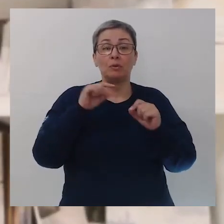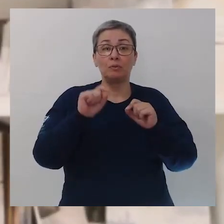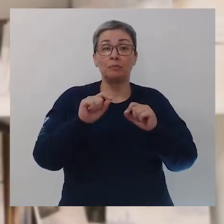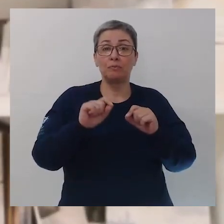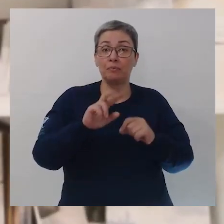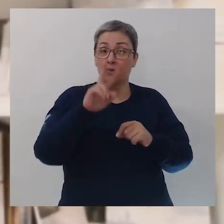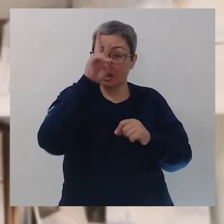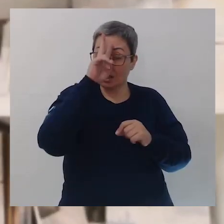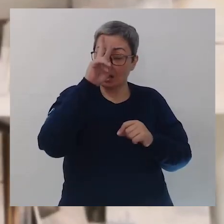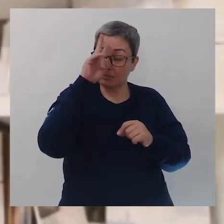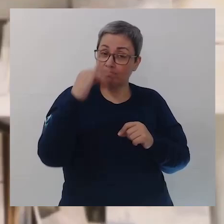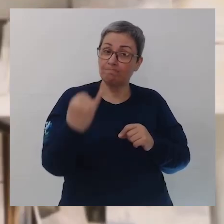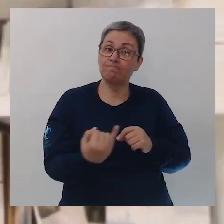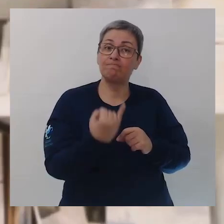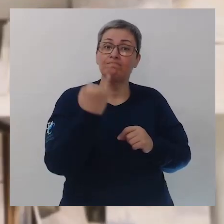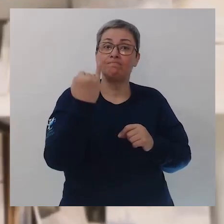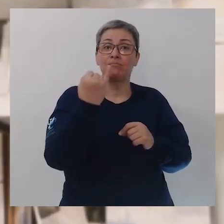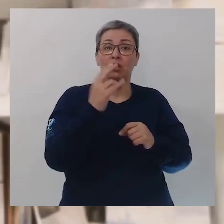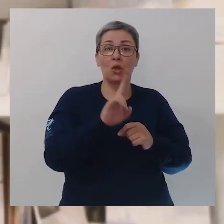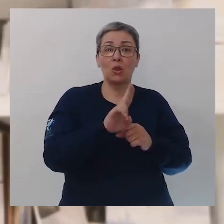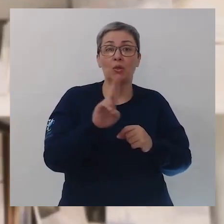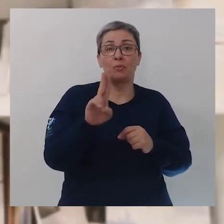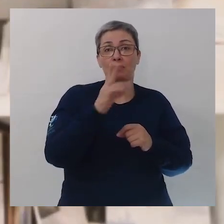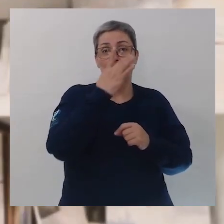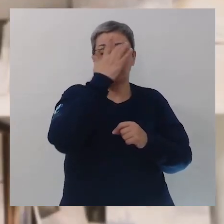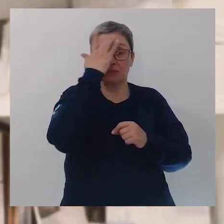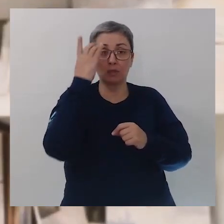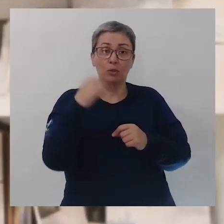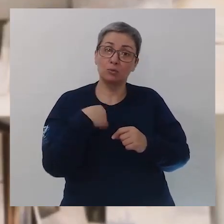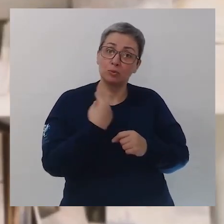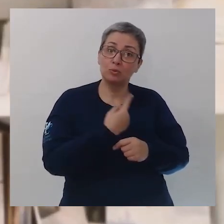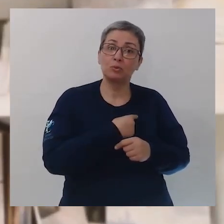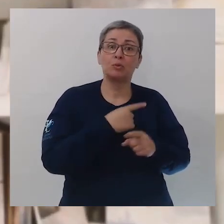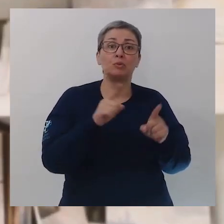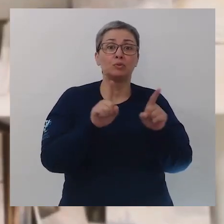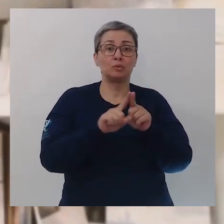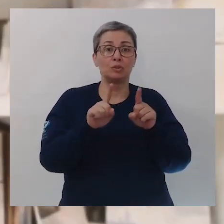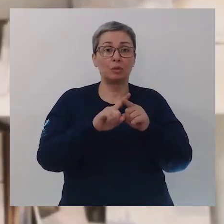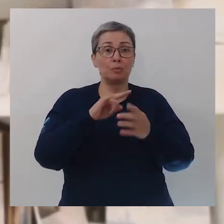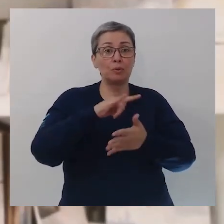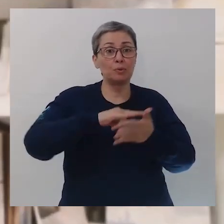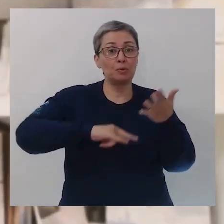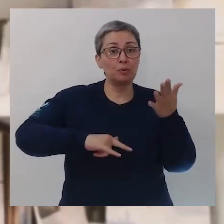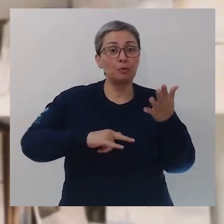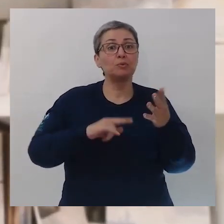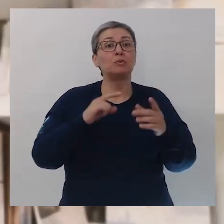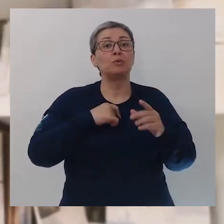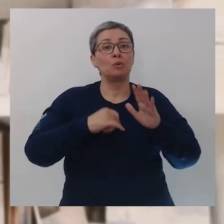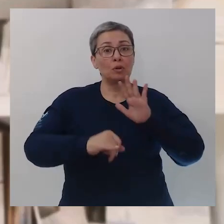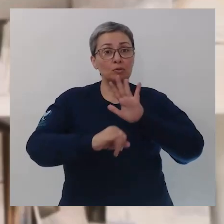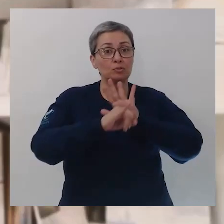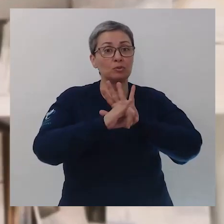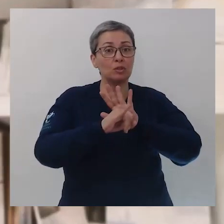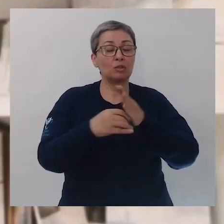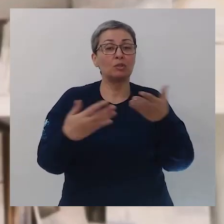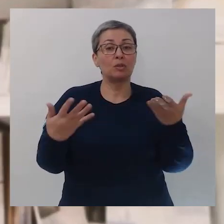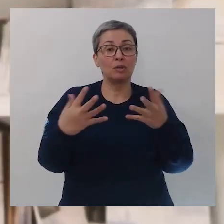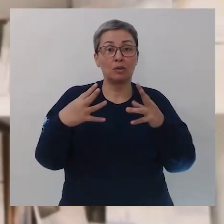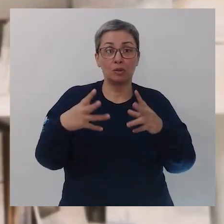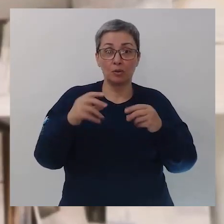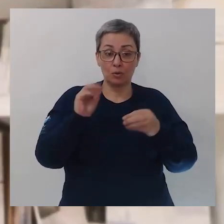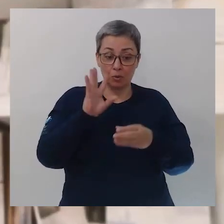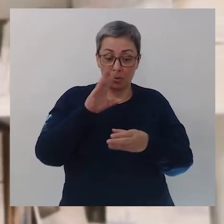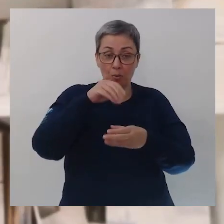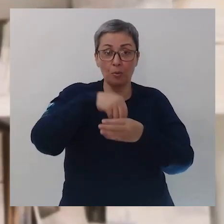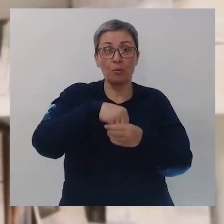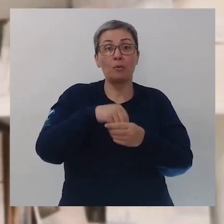aí ressaltando a importância do nome das pessoas, do nosso nome, né? Os documentos de identificação,